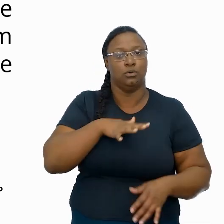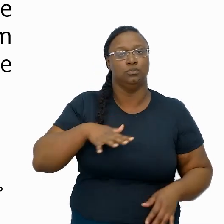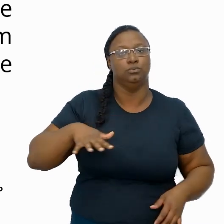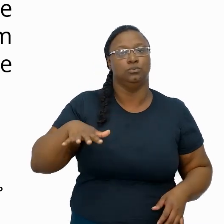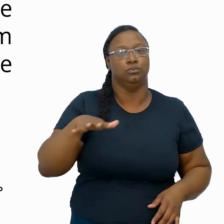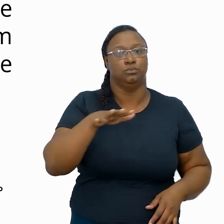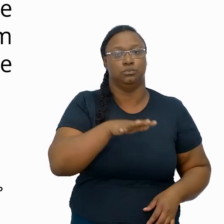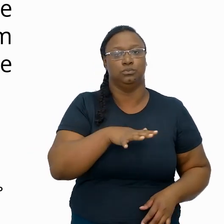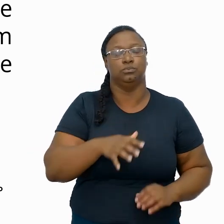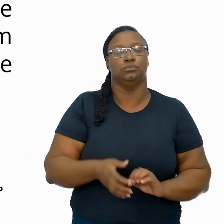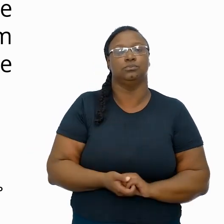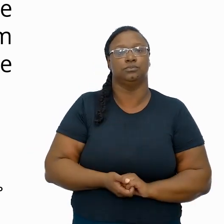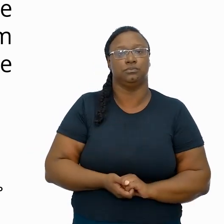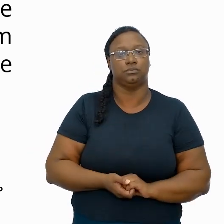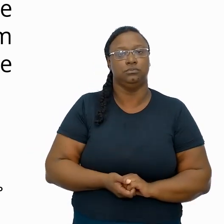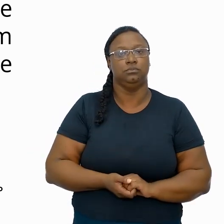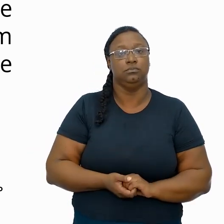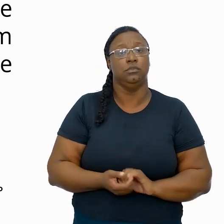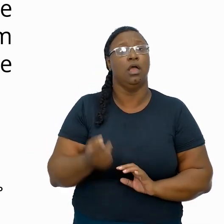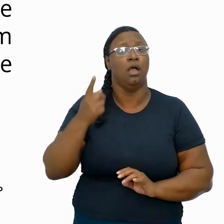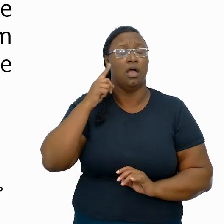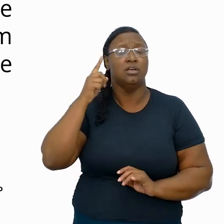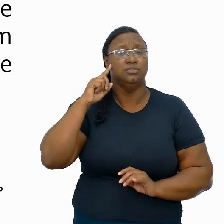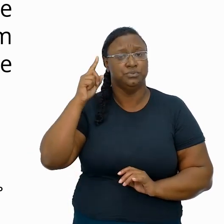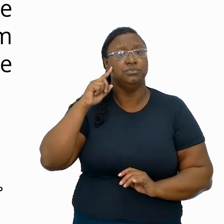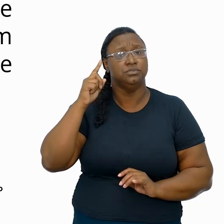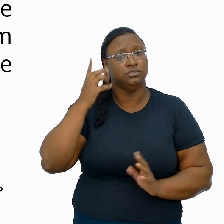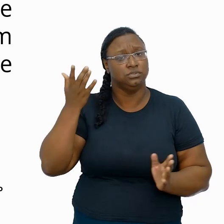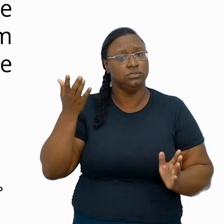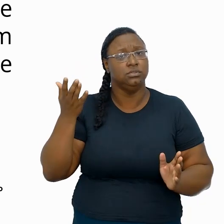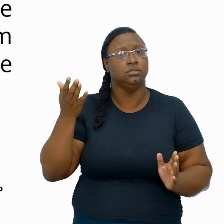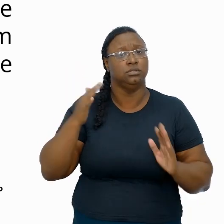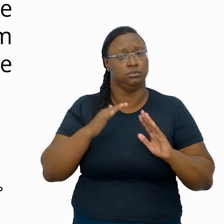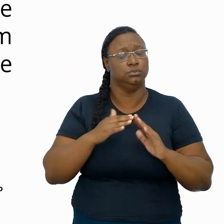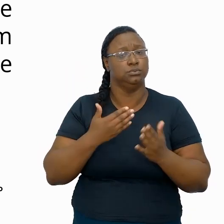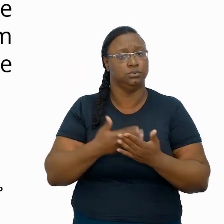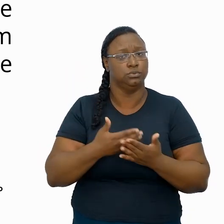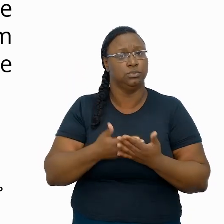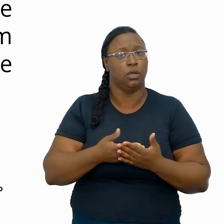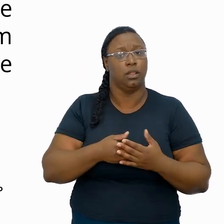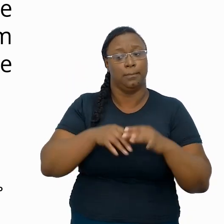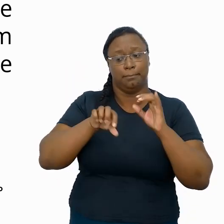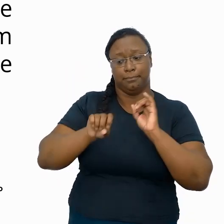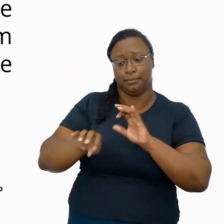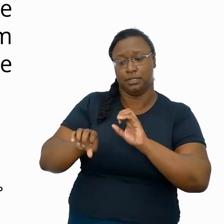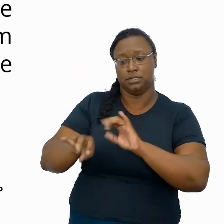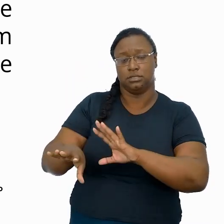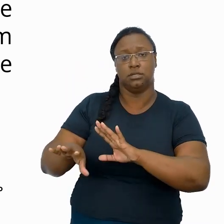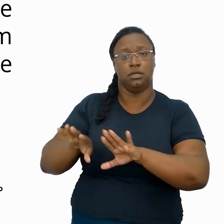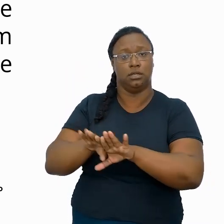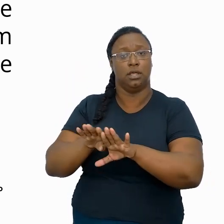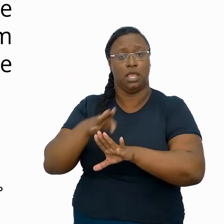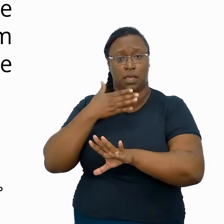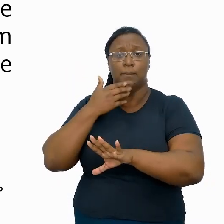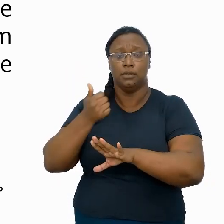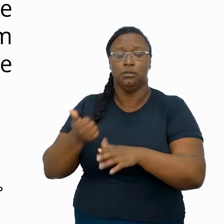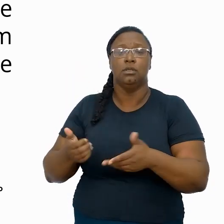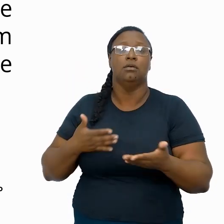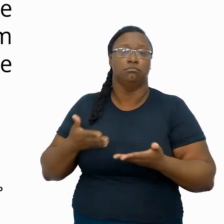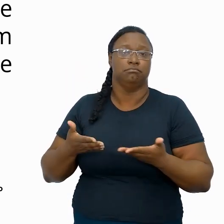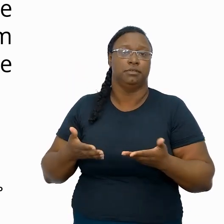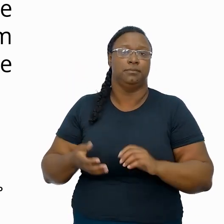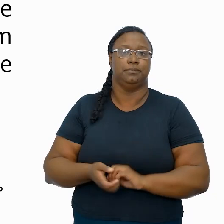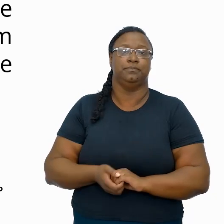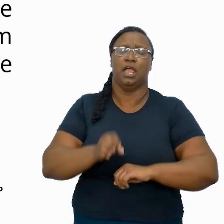seu cotidiano escolar, né, para aplicar e readaptar também as coisas. Nossas